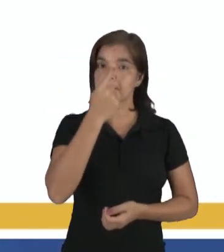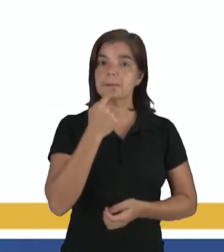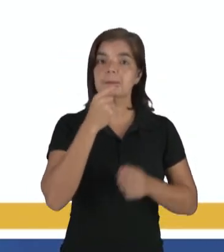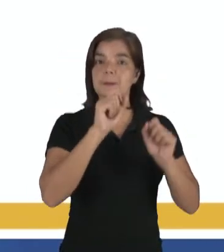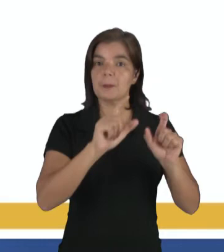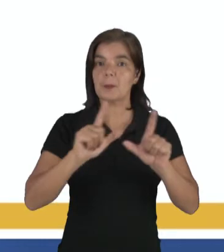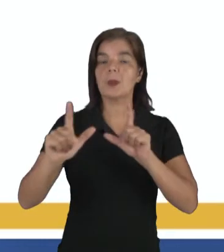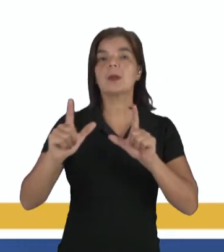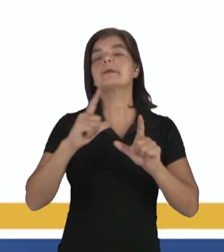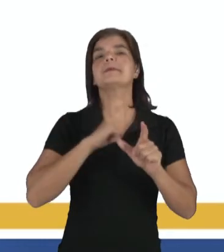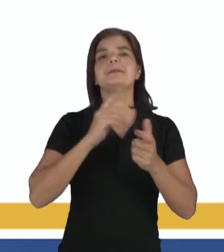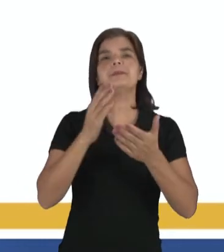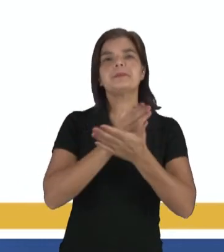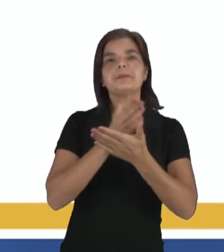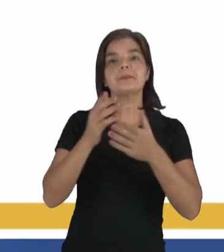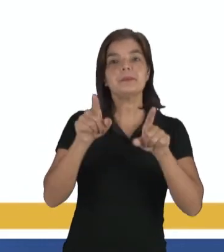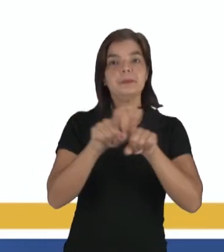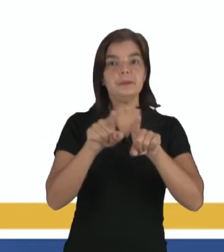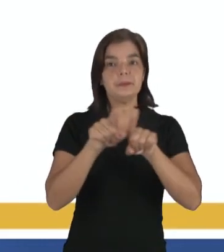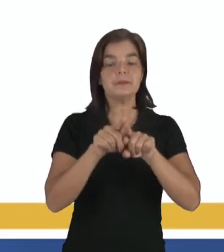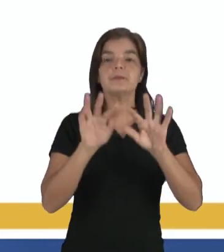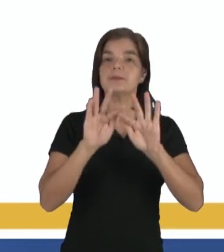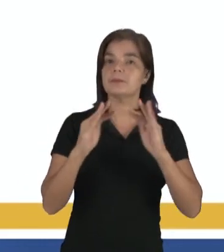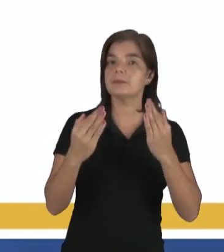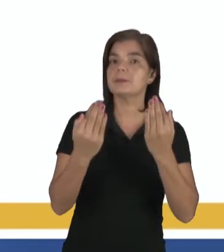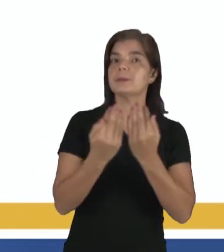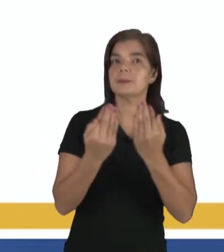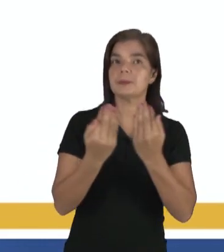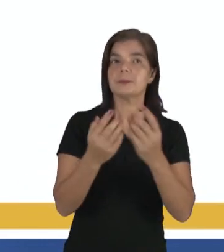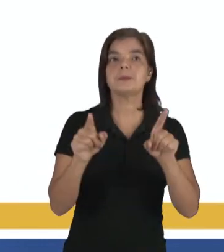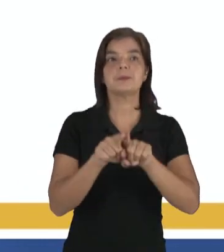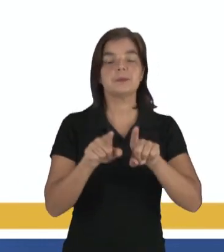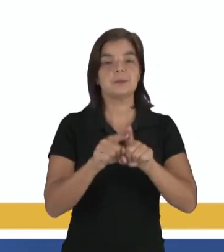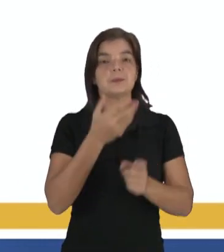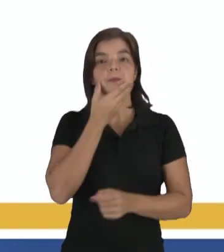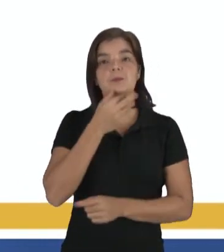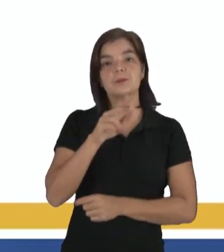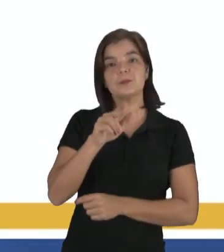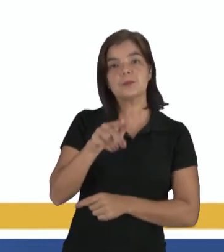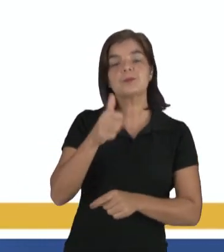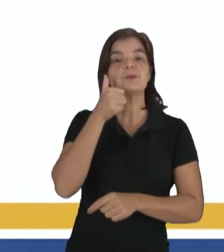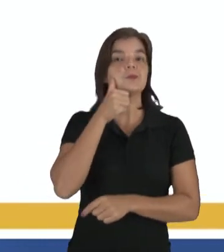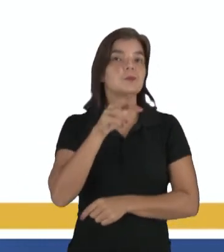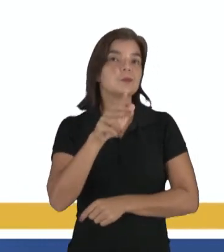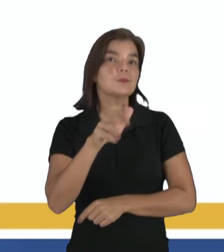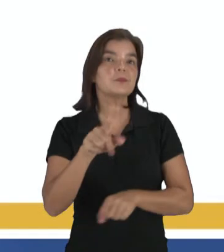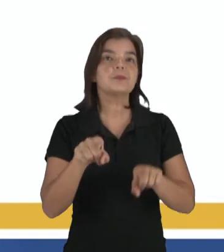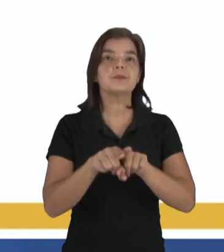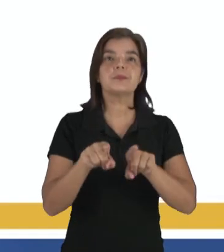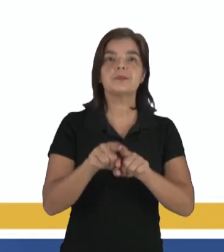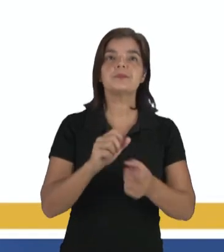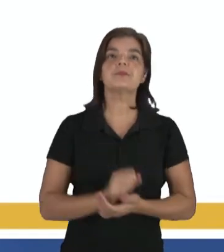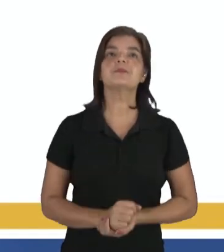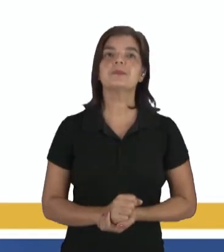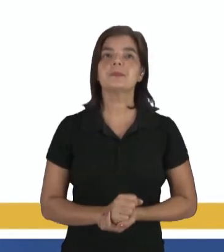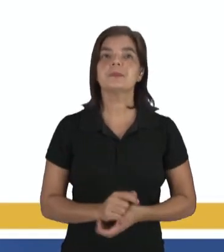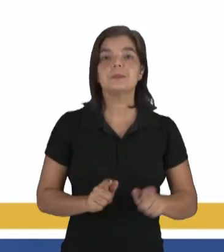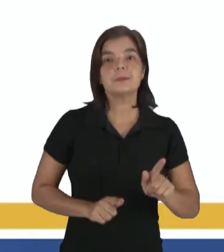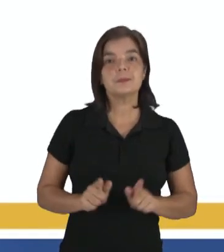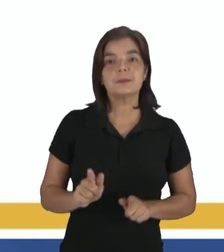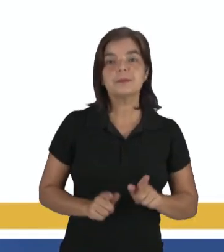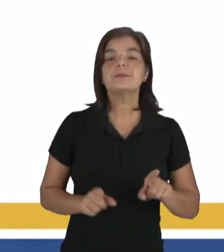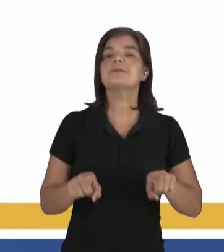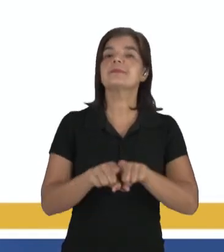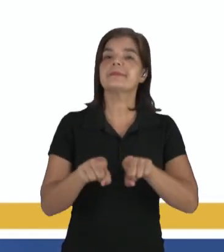aí nas imagens que tem algumas alguns membros da família né tem brother Sister and uncle